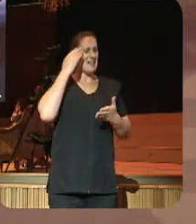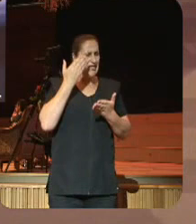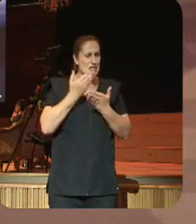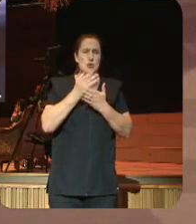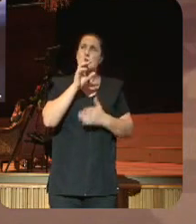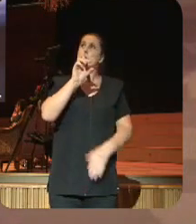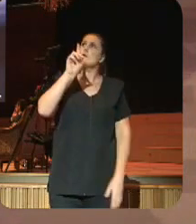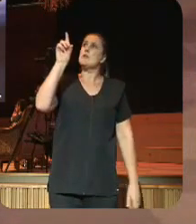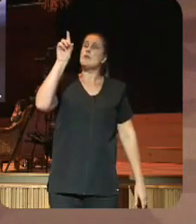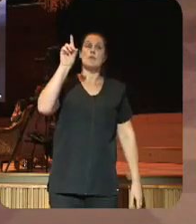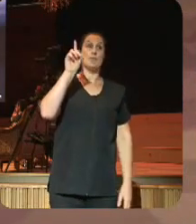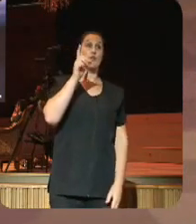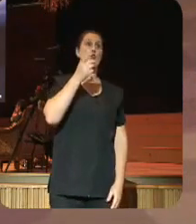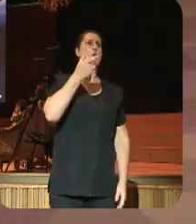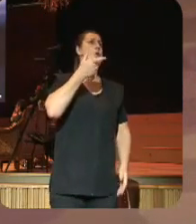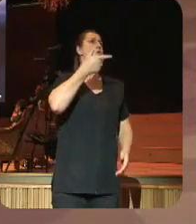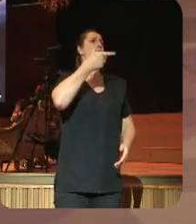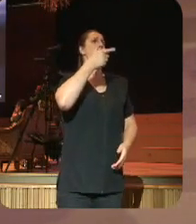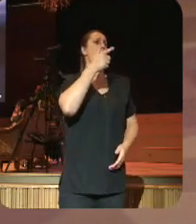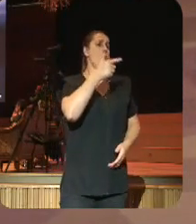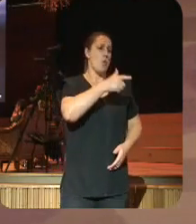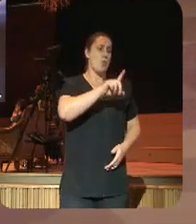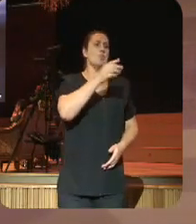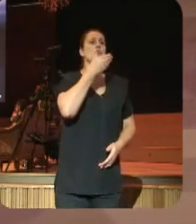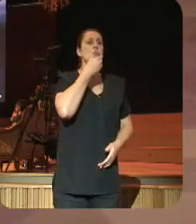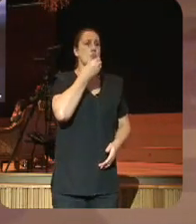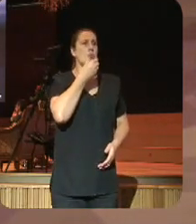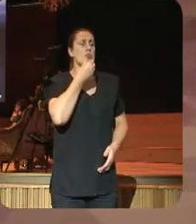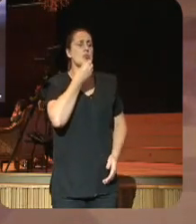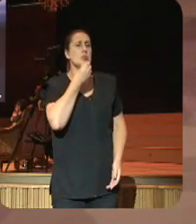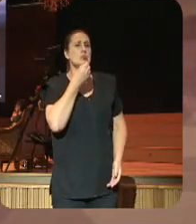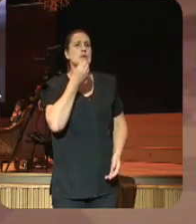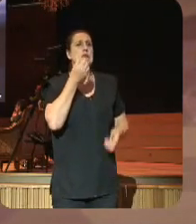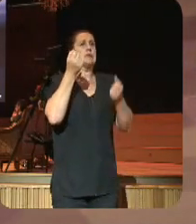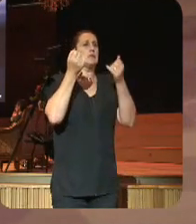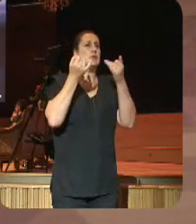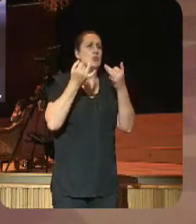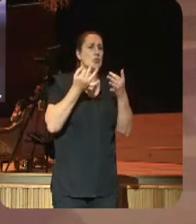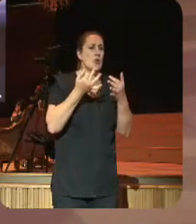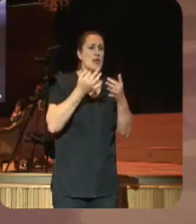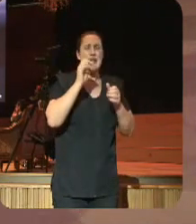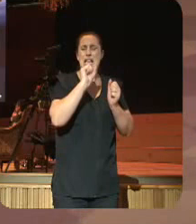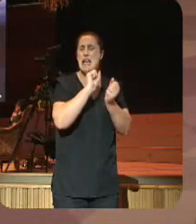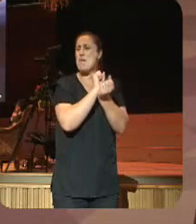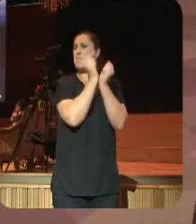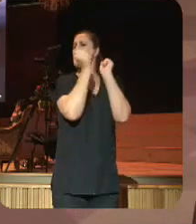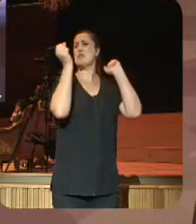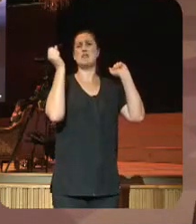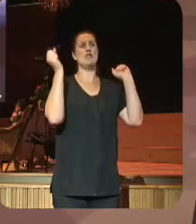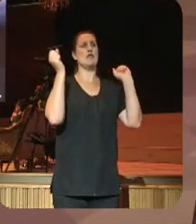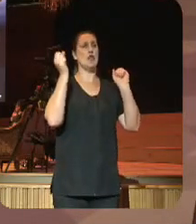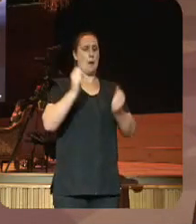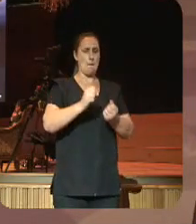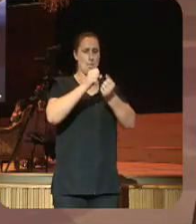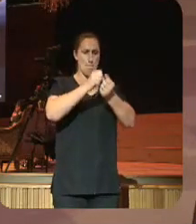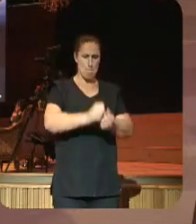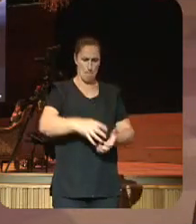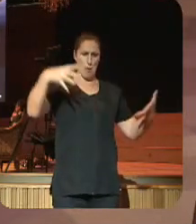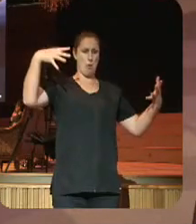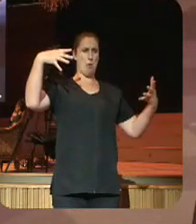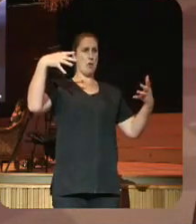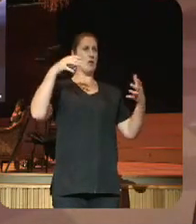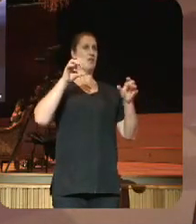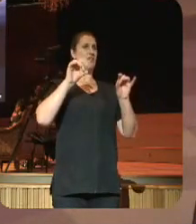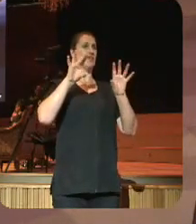um outro pensador, que era impossível que da explosão de uma tipografia a gente pudesse